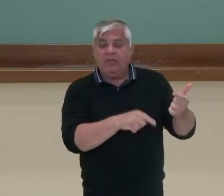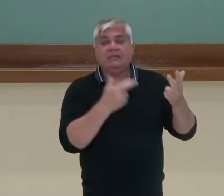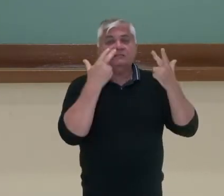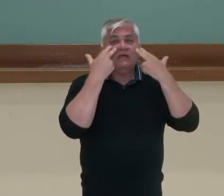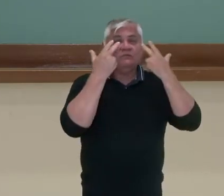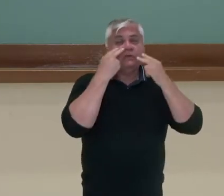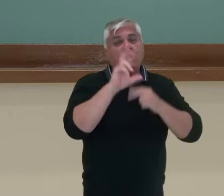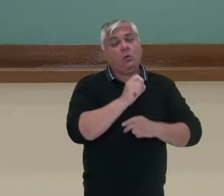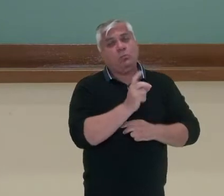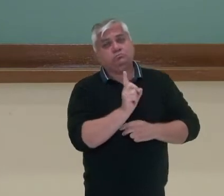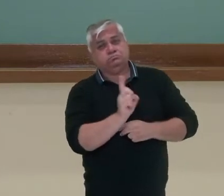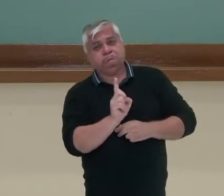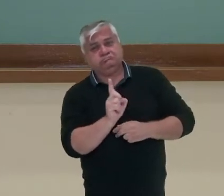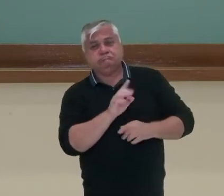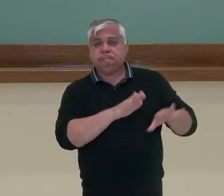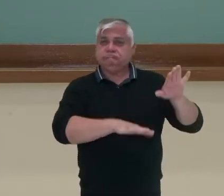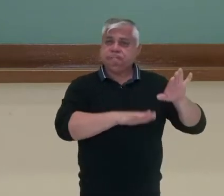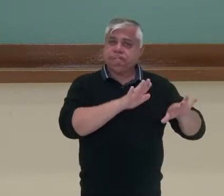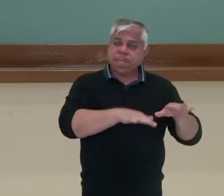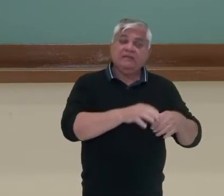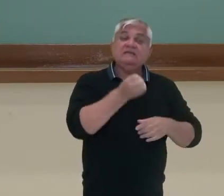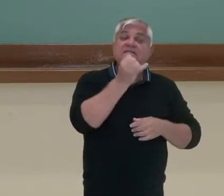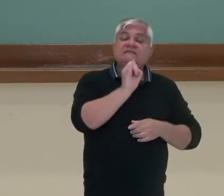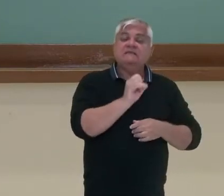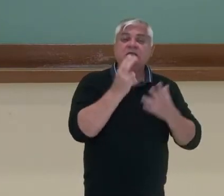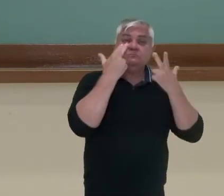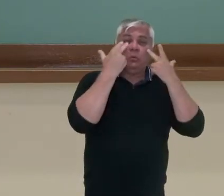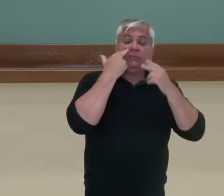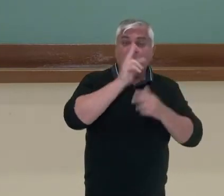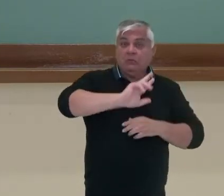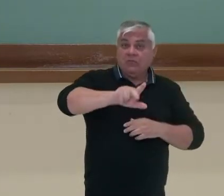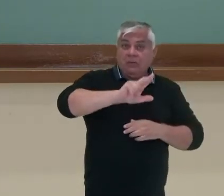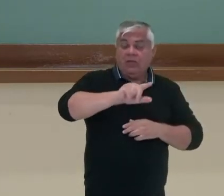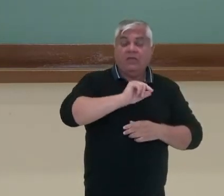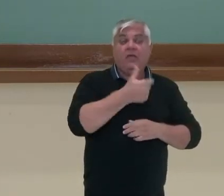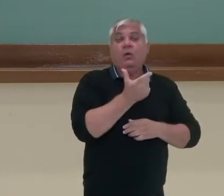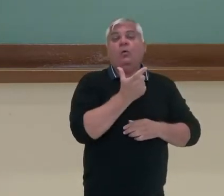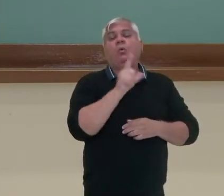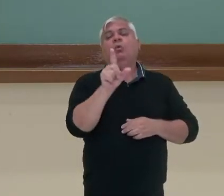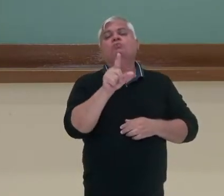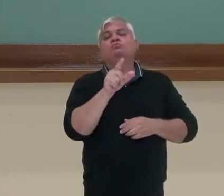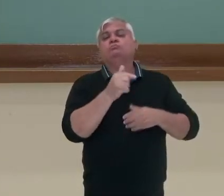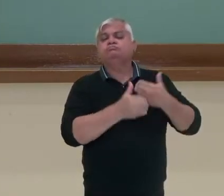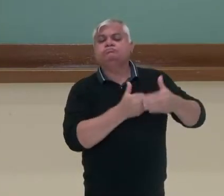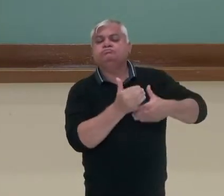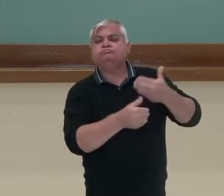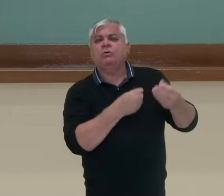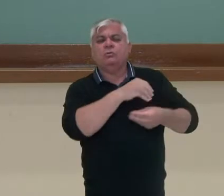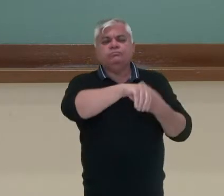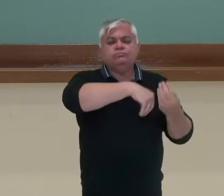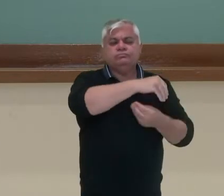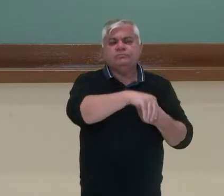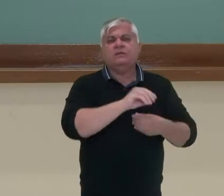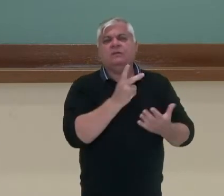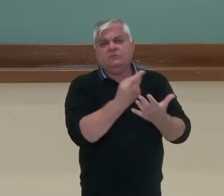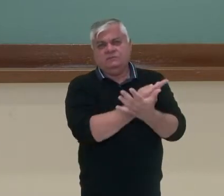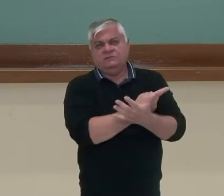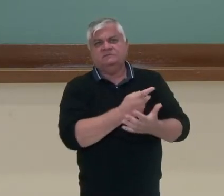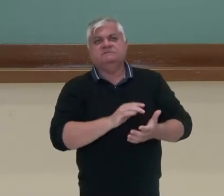espontânea ou não, né? Se ela é uma reação não espontânea, ela demanda de outros processos aí, né, para estar acontecendo.